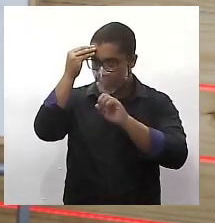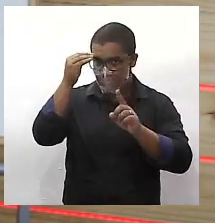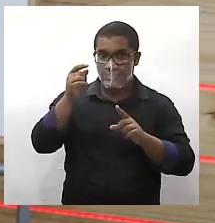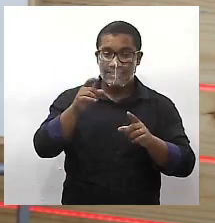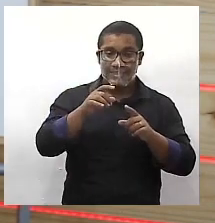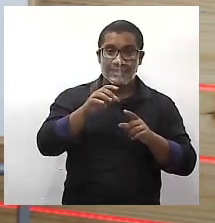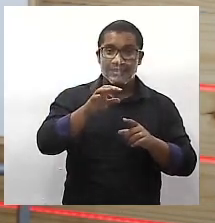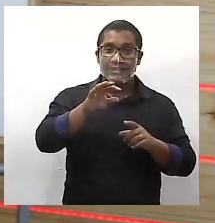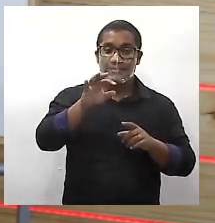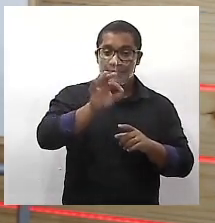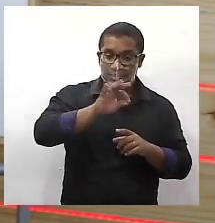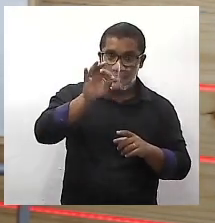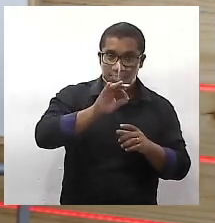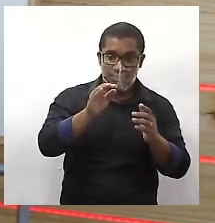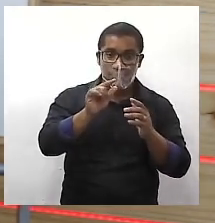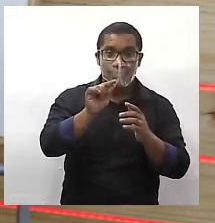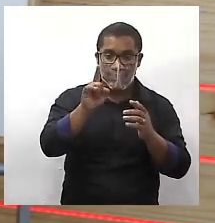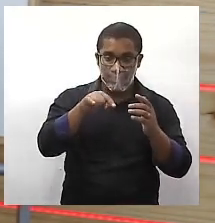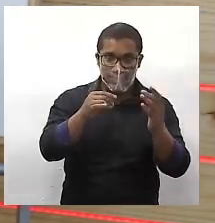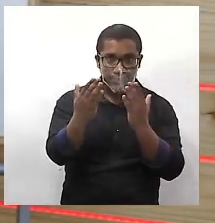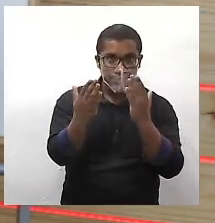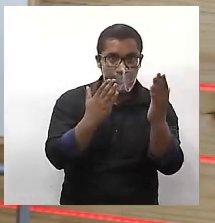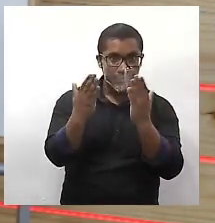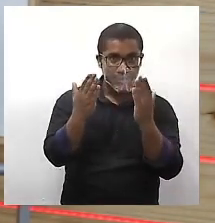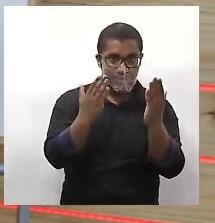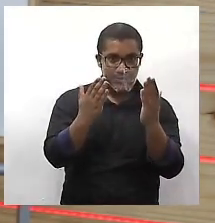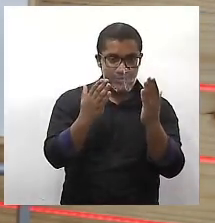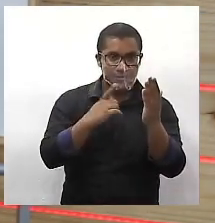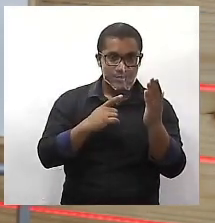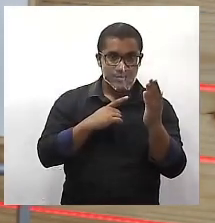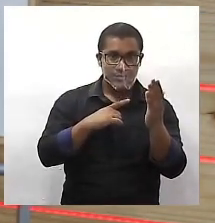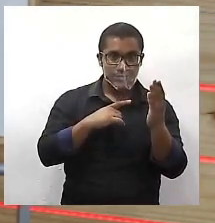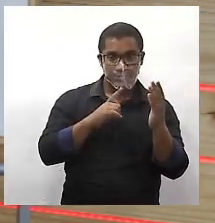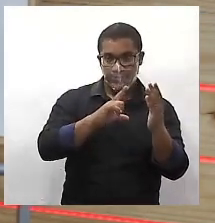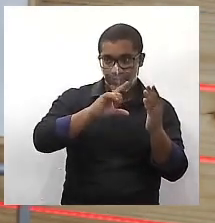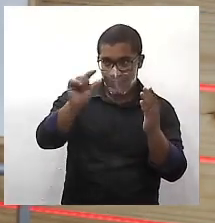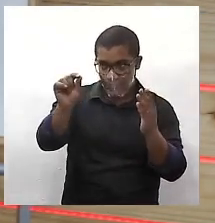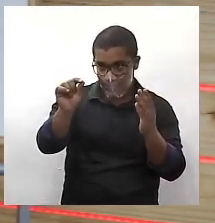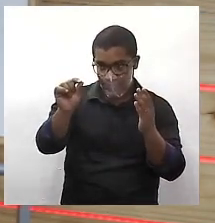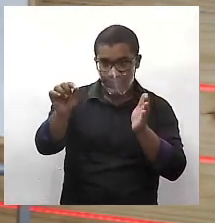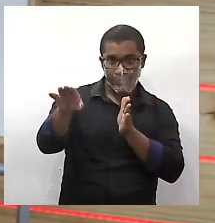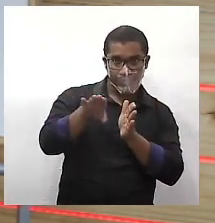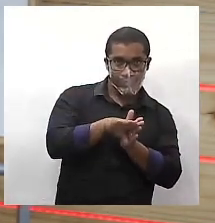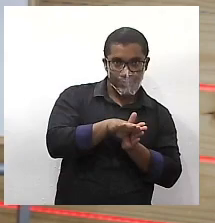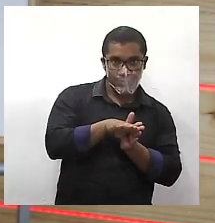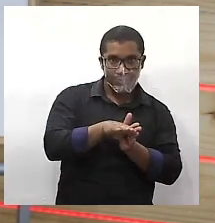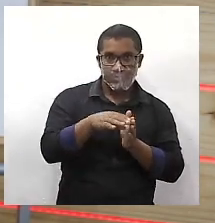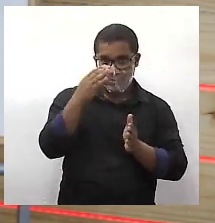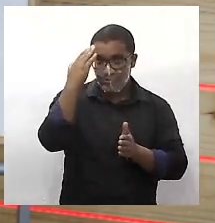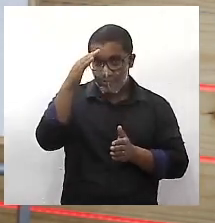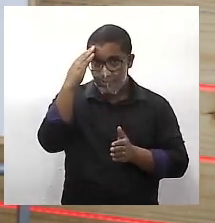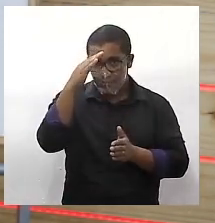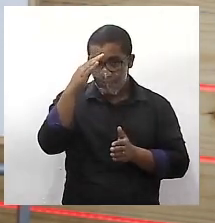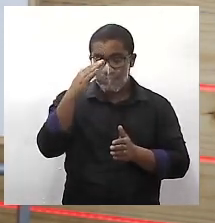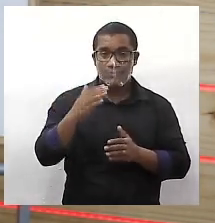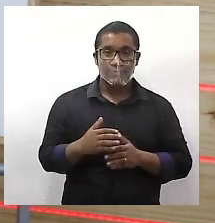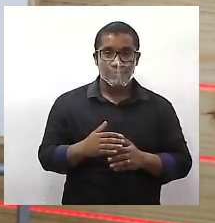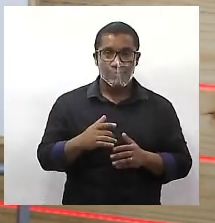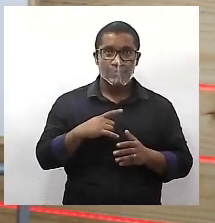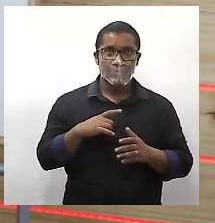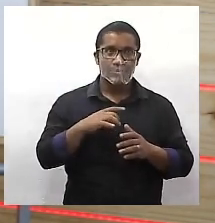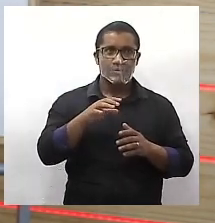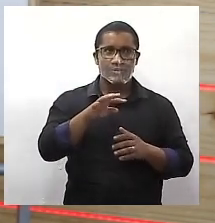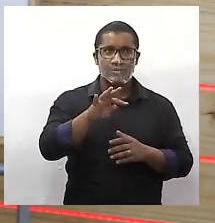de dispersão é a relação, tá? Entre a imigração e a emigração. A gente pode dizer assim, oxente, taxa